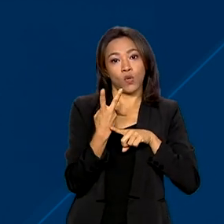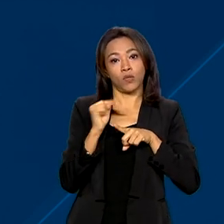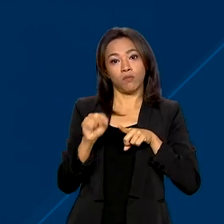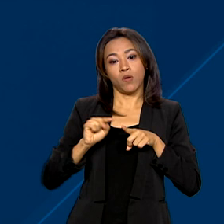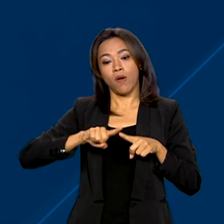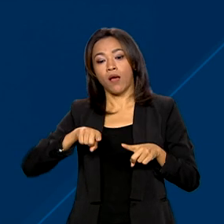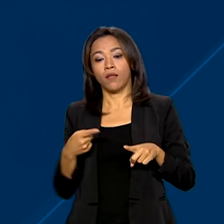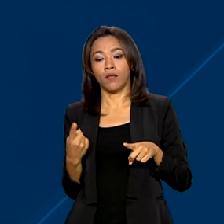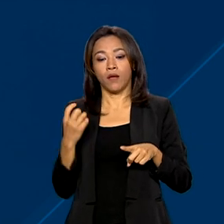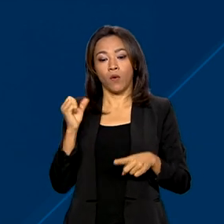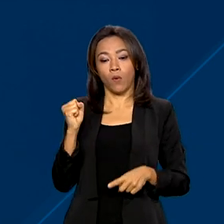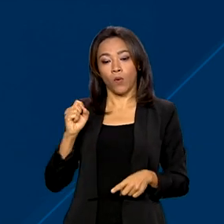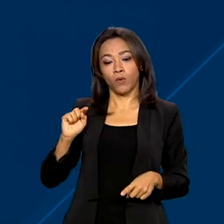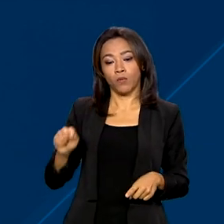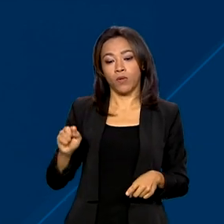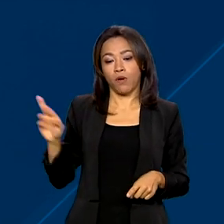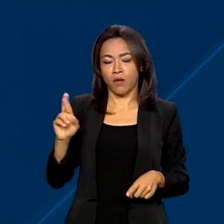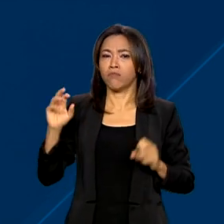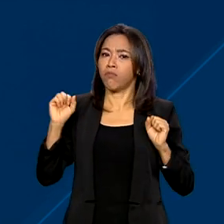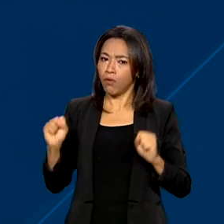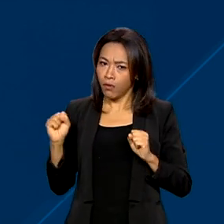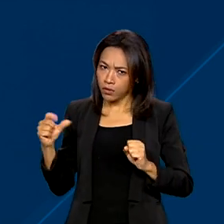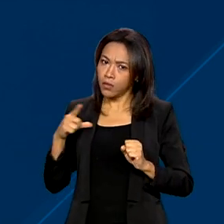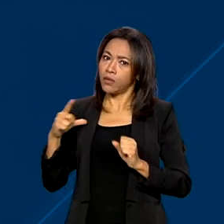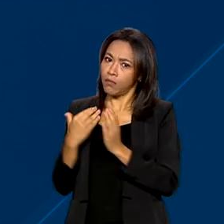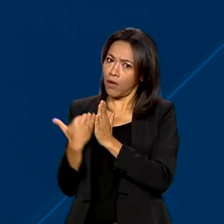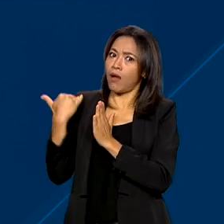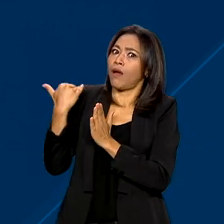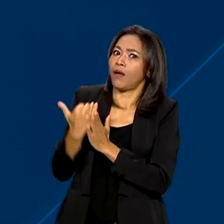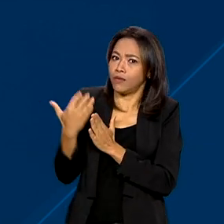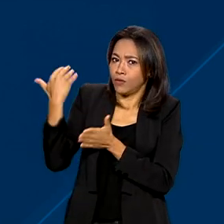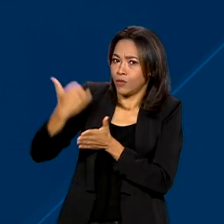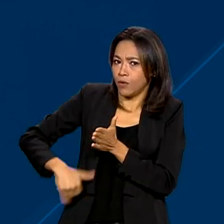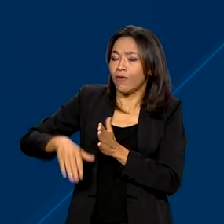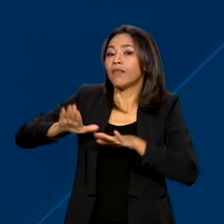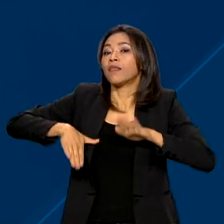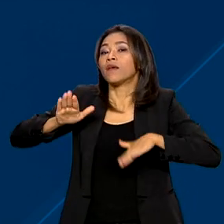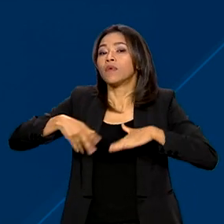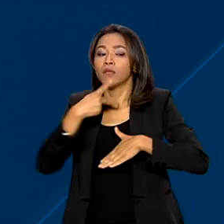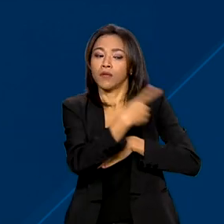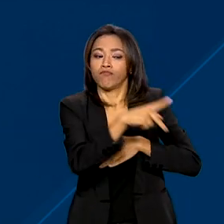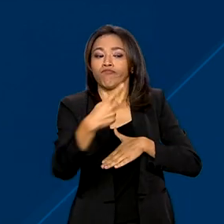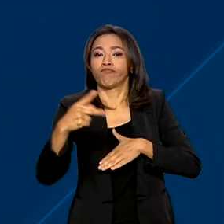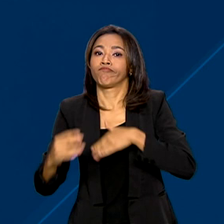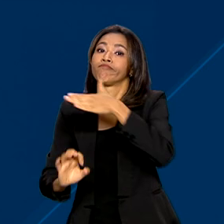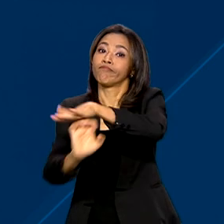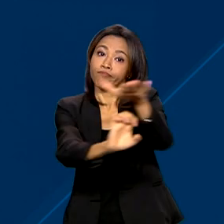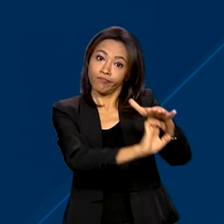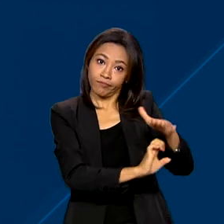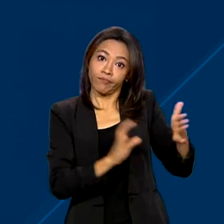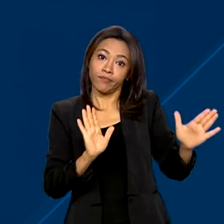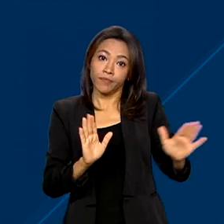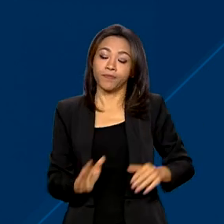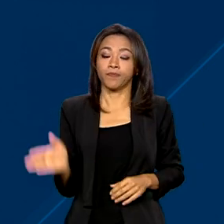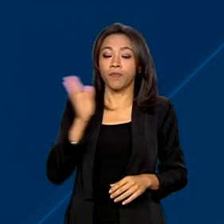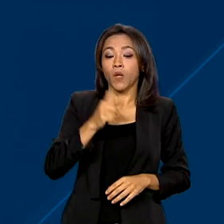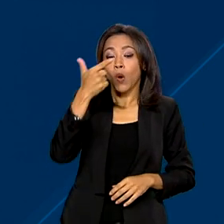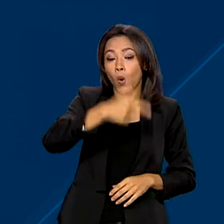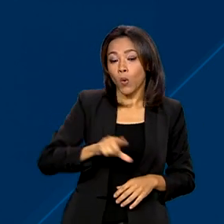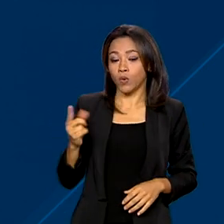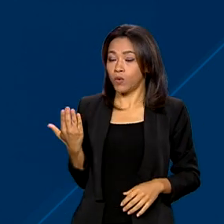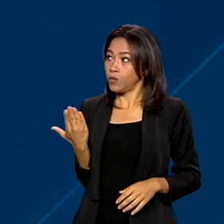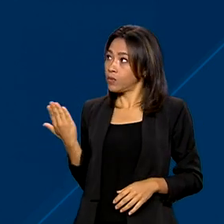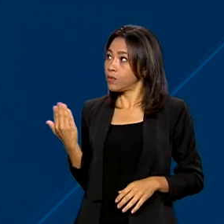R$ 8.000, mas podem ser ampliados a critério de fábricas e concessionárias. No caso de veículos leves,